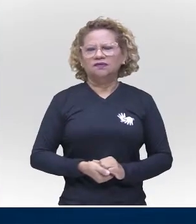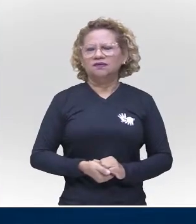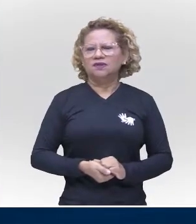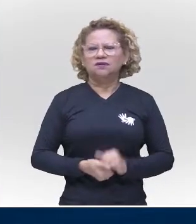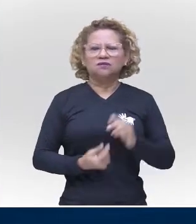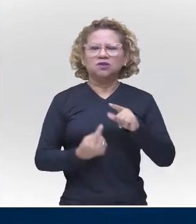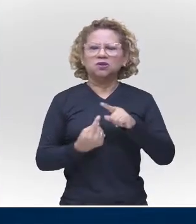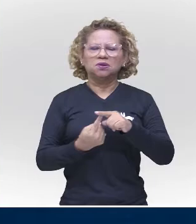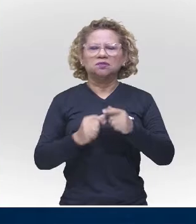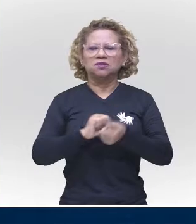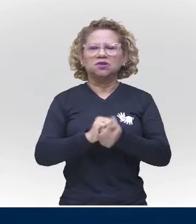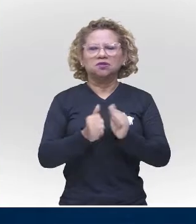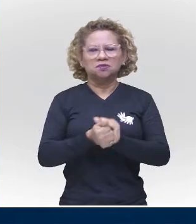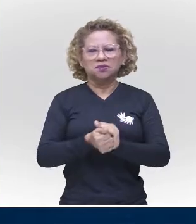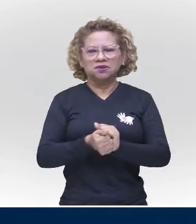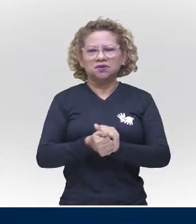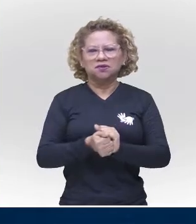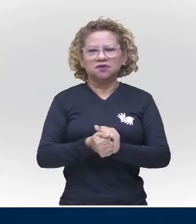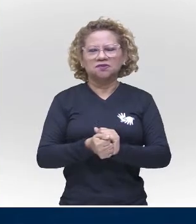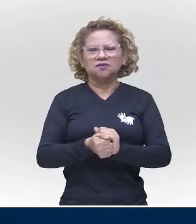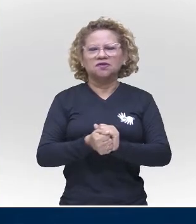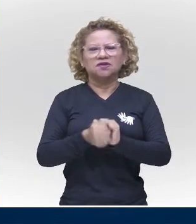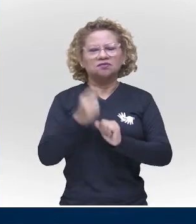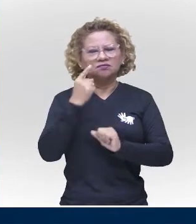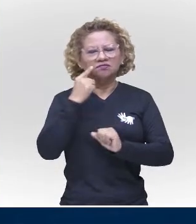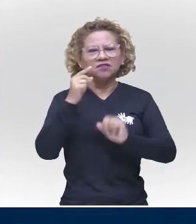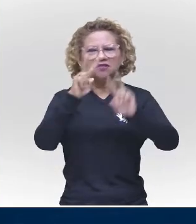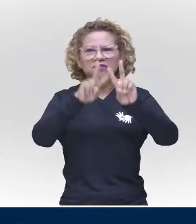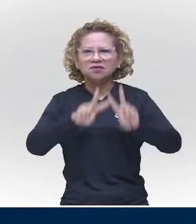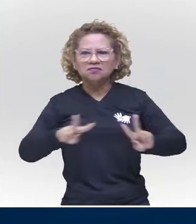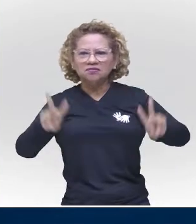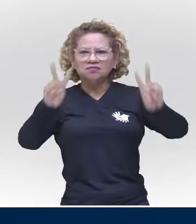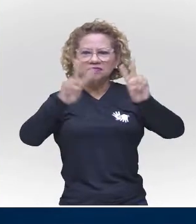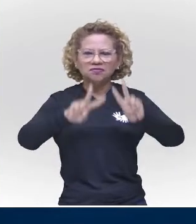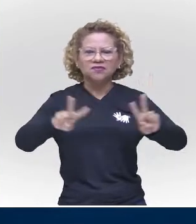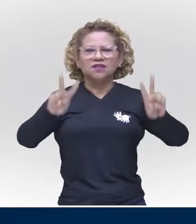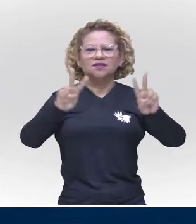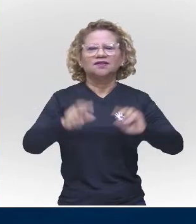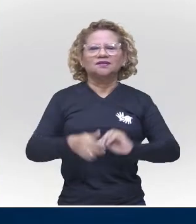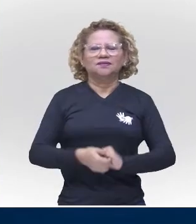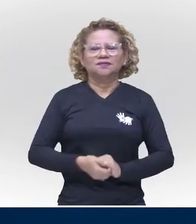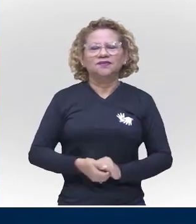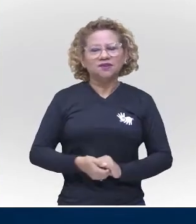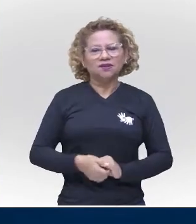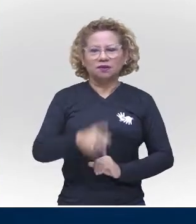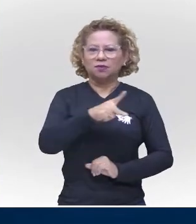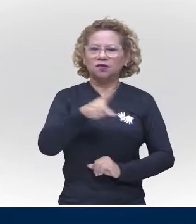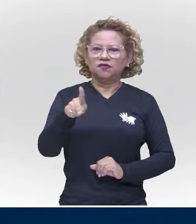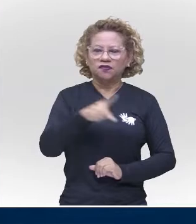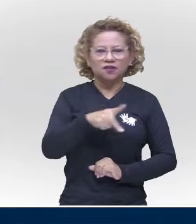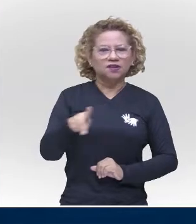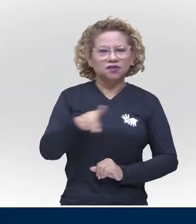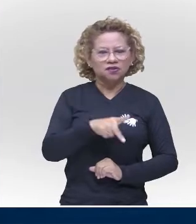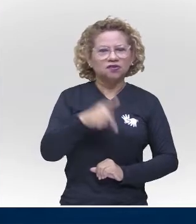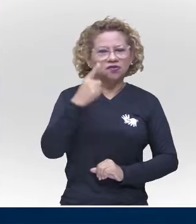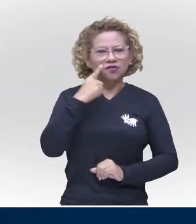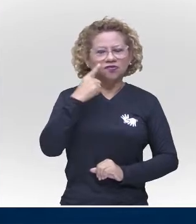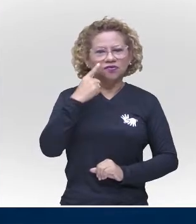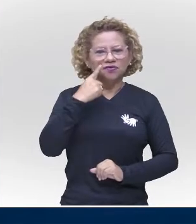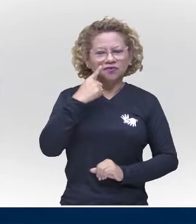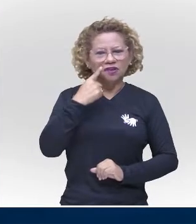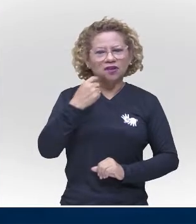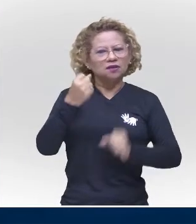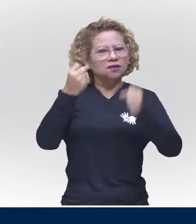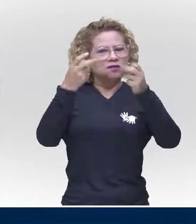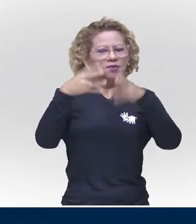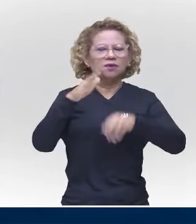3 ou 4 esportes, a gente chama de quadra poliesportiva. Então, eu estou aqui justamente para a gente começar a falar